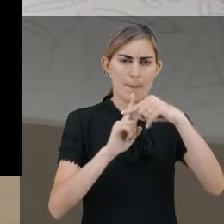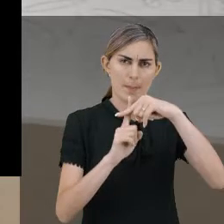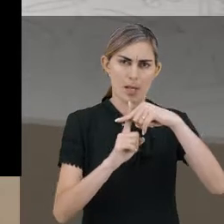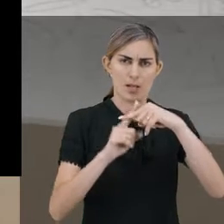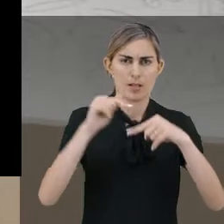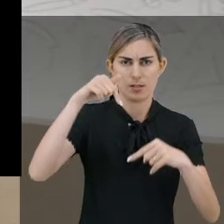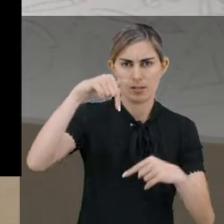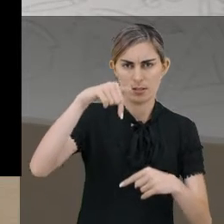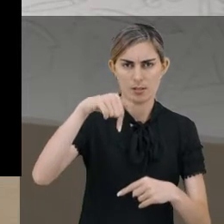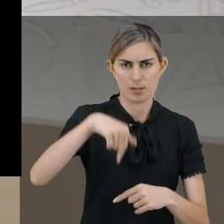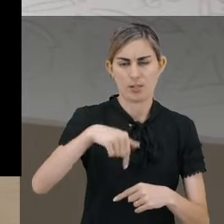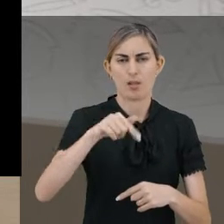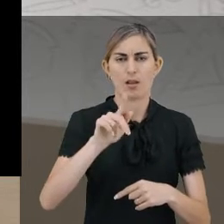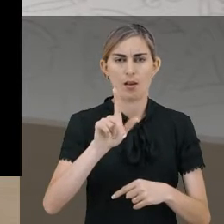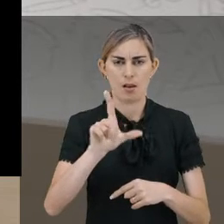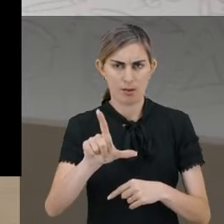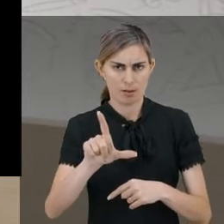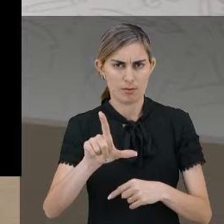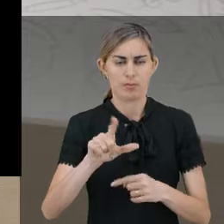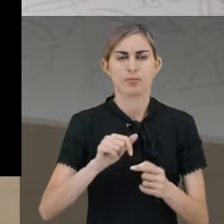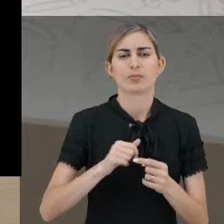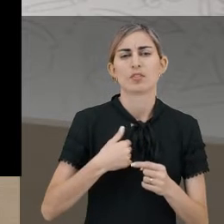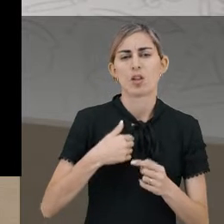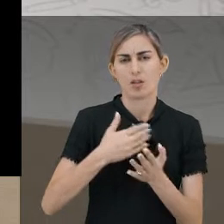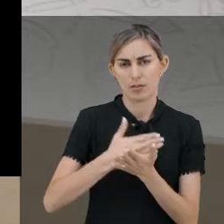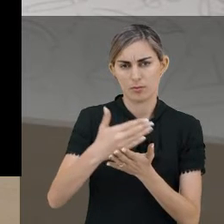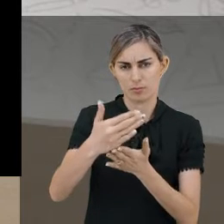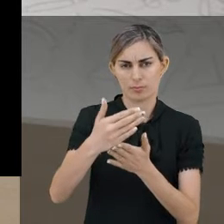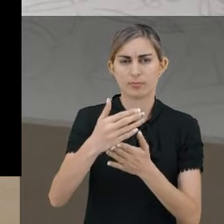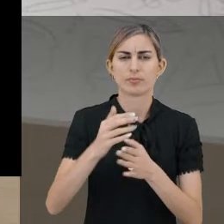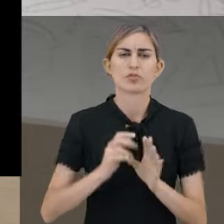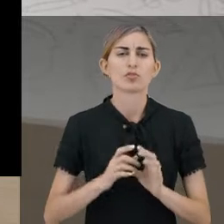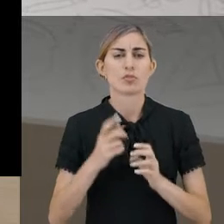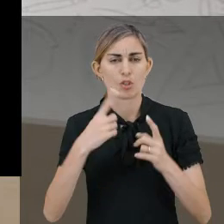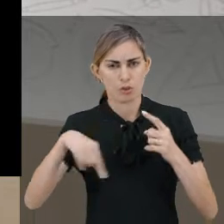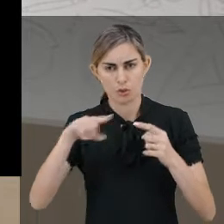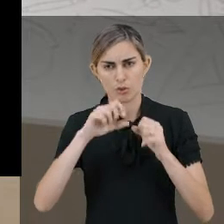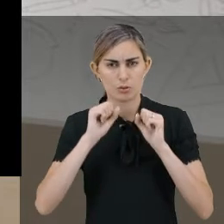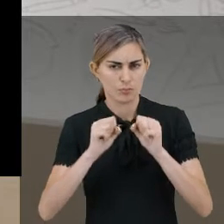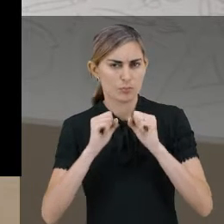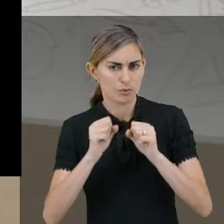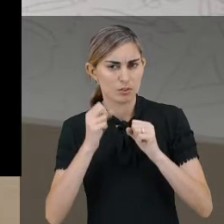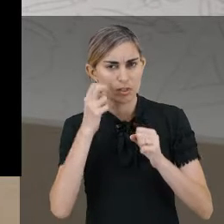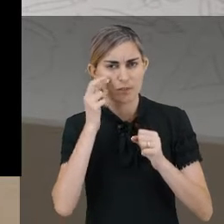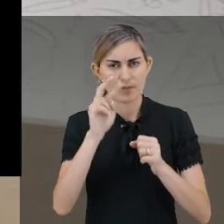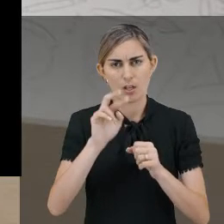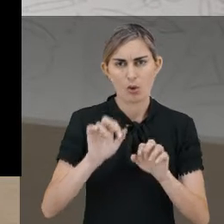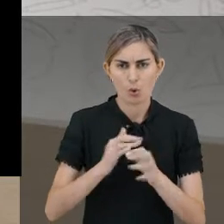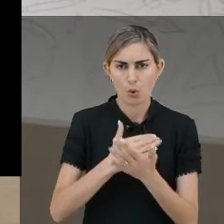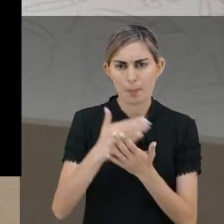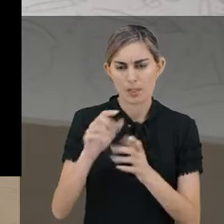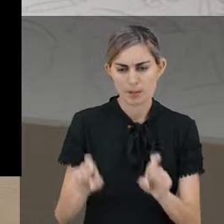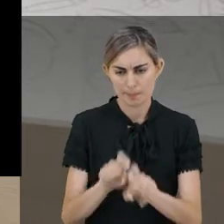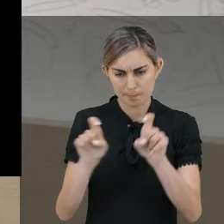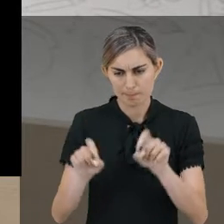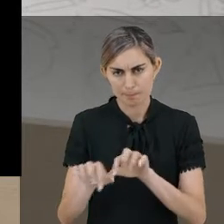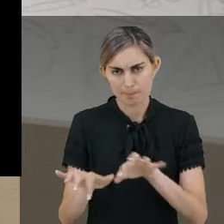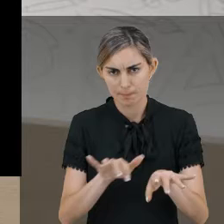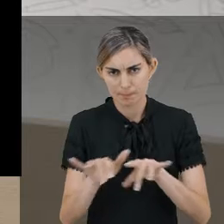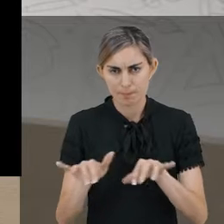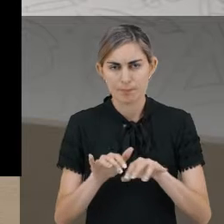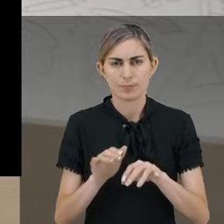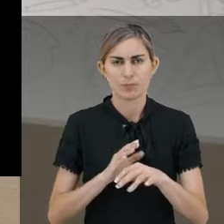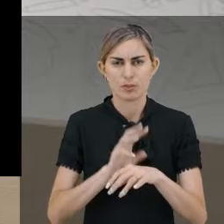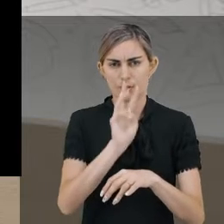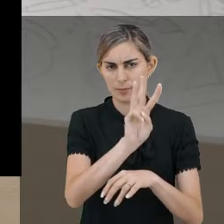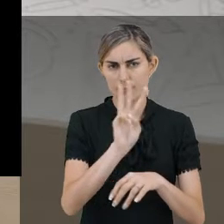do MySQL e do Tomcat estão inicializados, nós podemos ir para o nosso navegador e